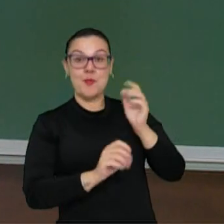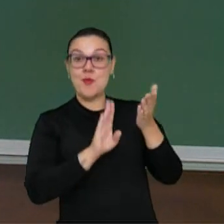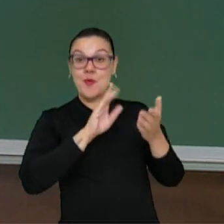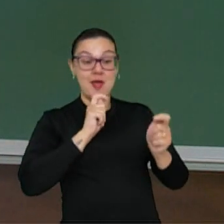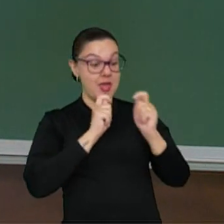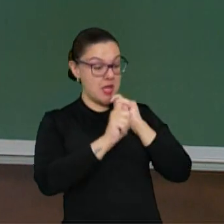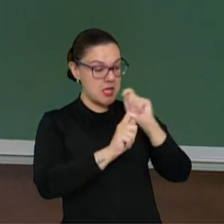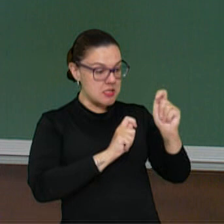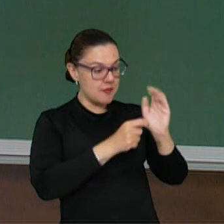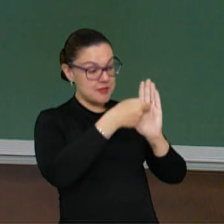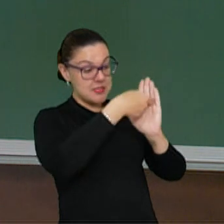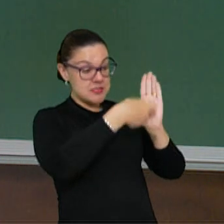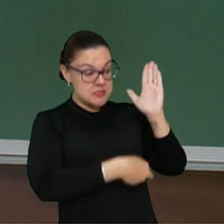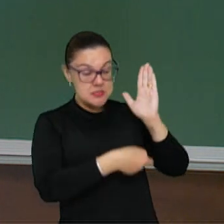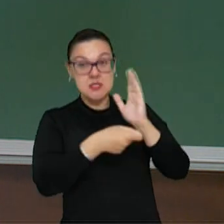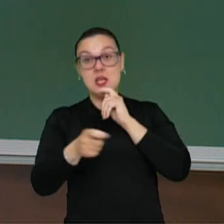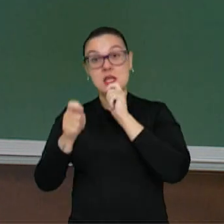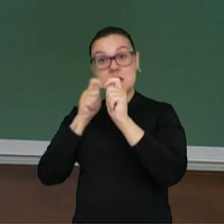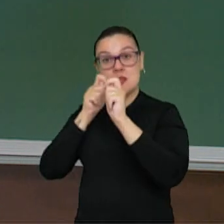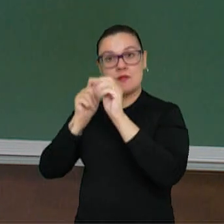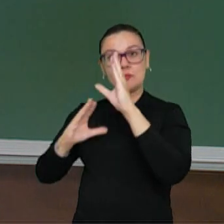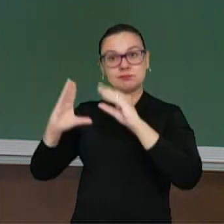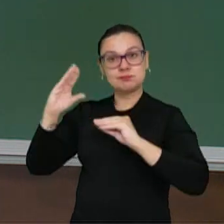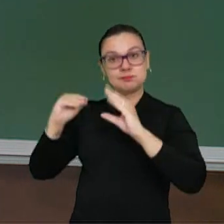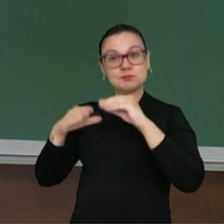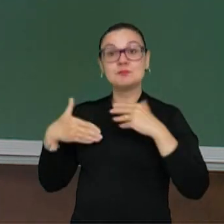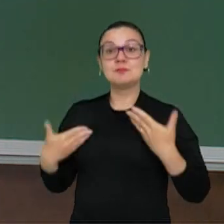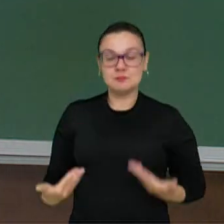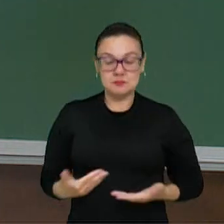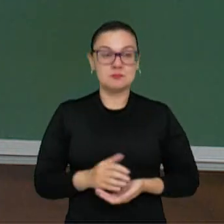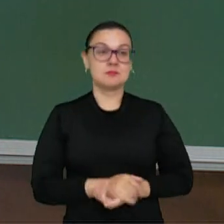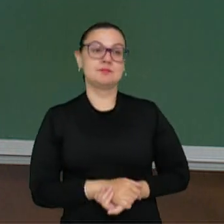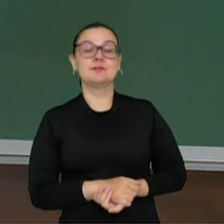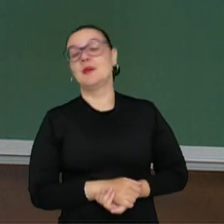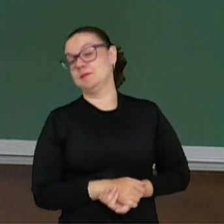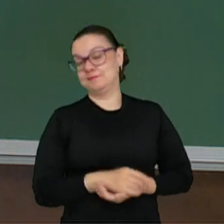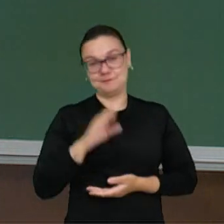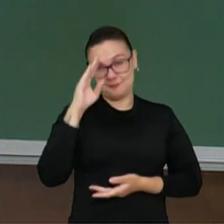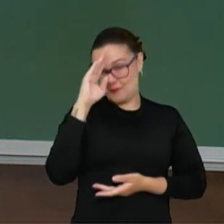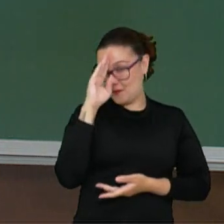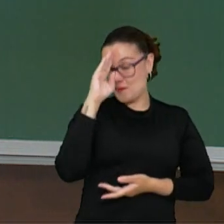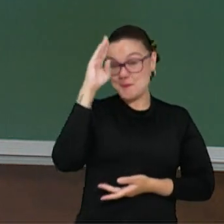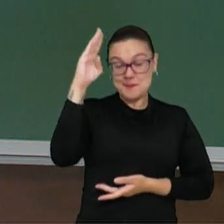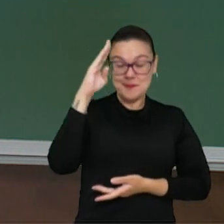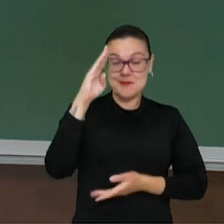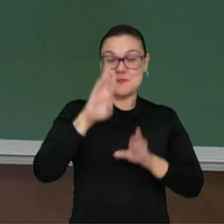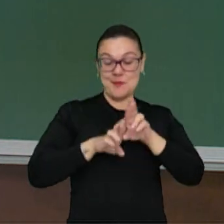entrevista escrita e a entrevista oral? Vamos ver? Então, a principal,